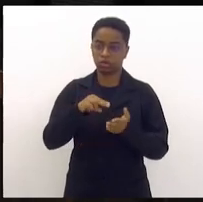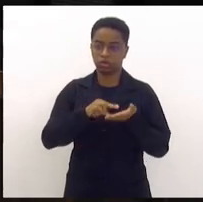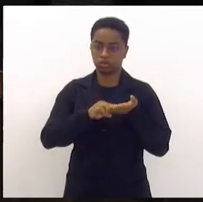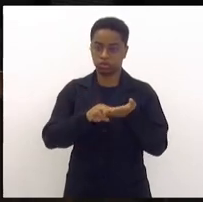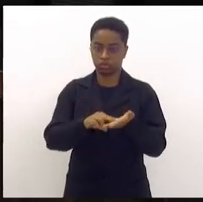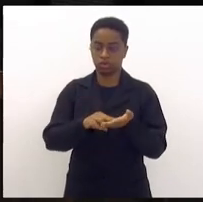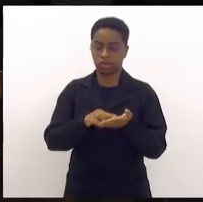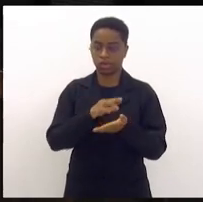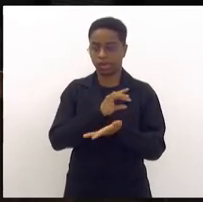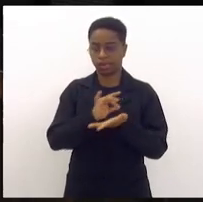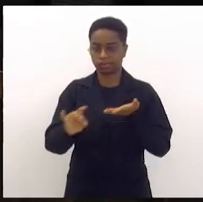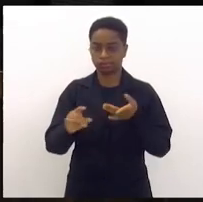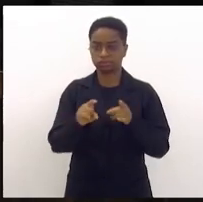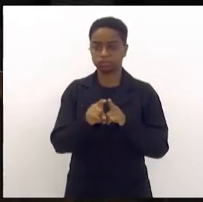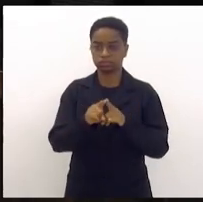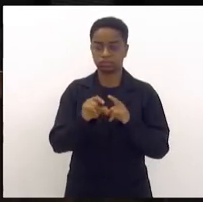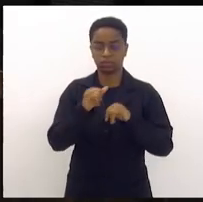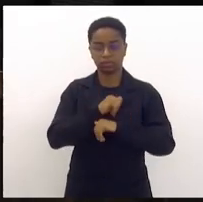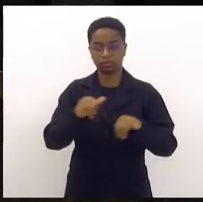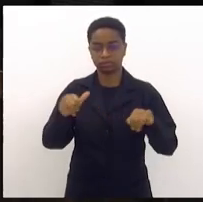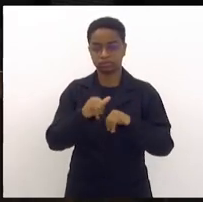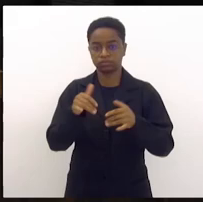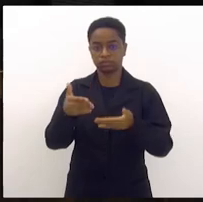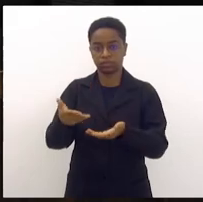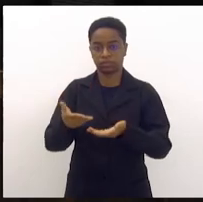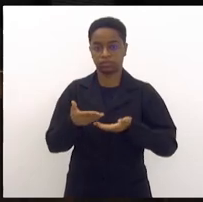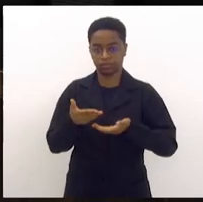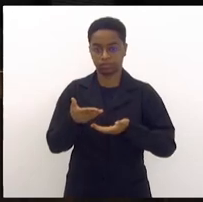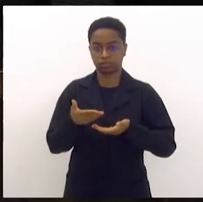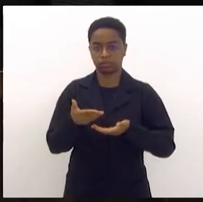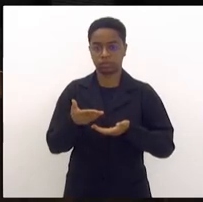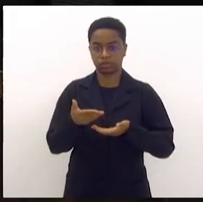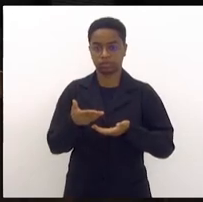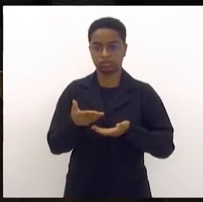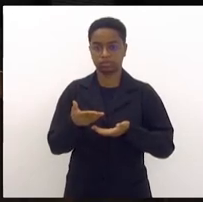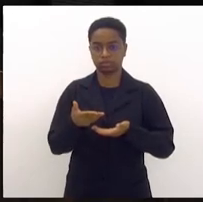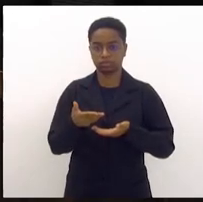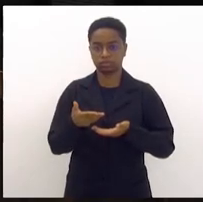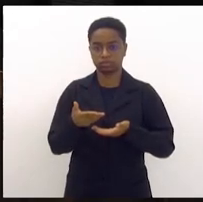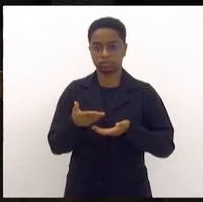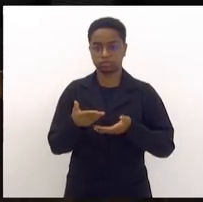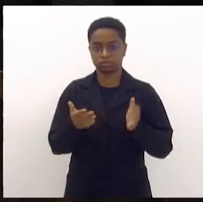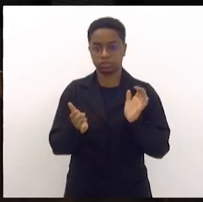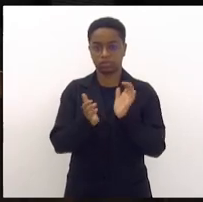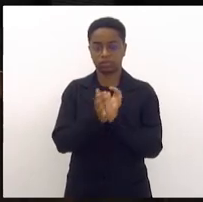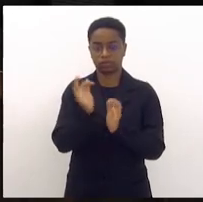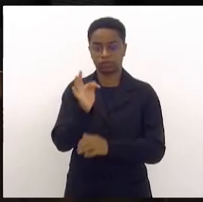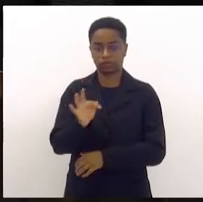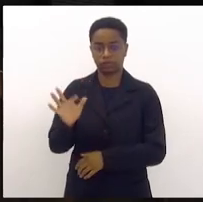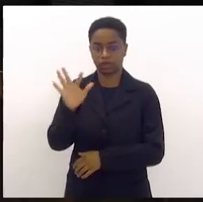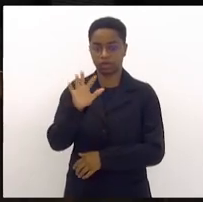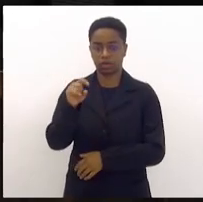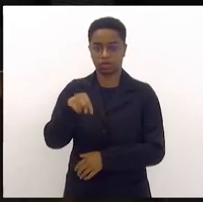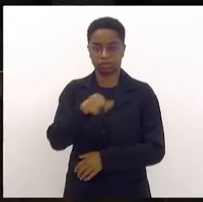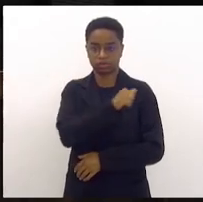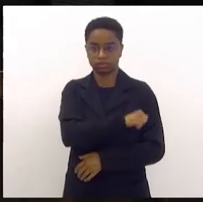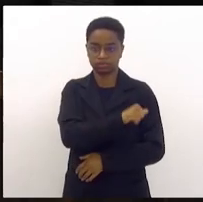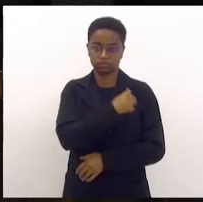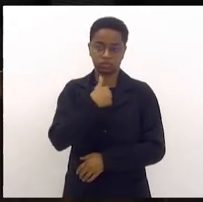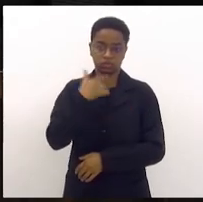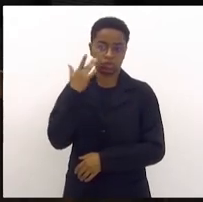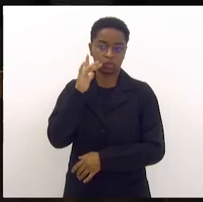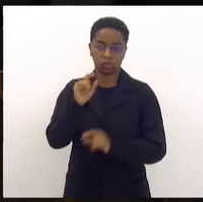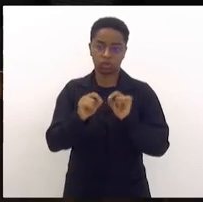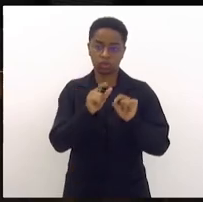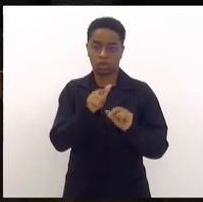e um manifesto de convocação, de manifesto da bancada federal do nosso estado. Eu não sei o que os outros